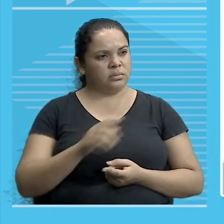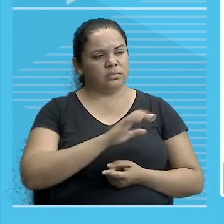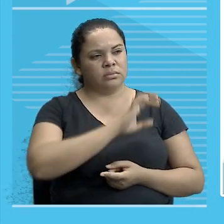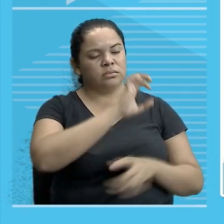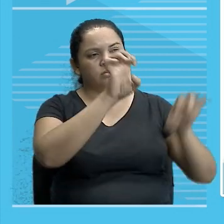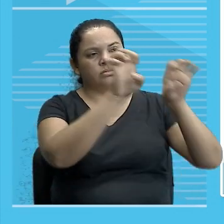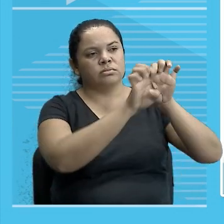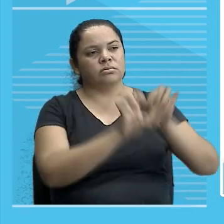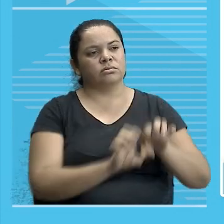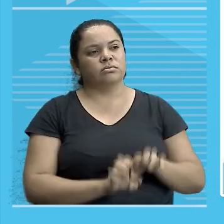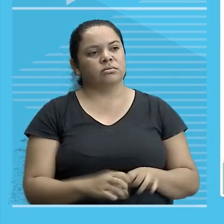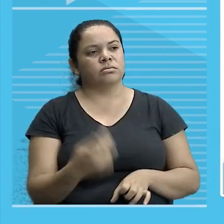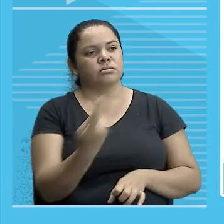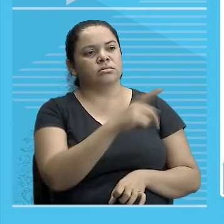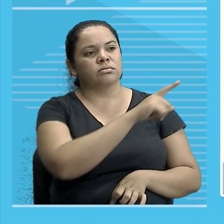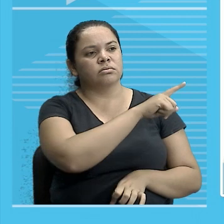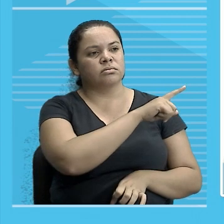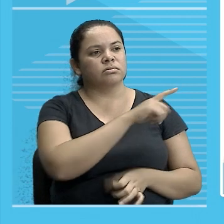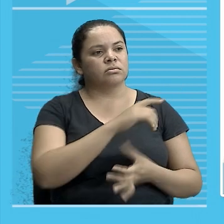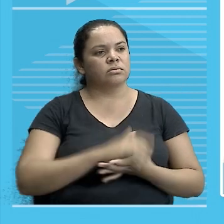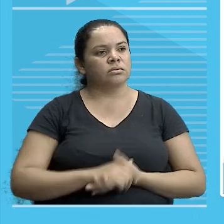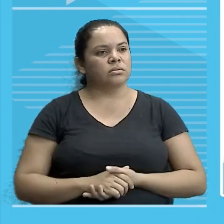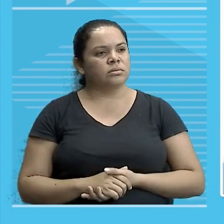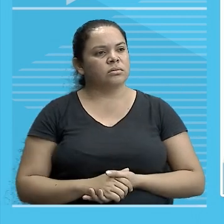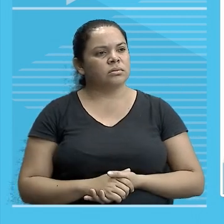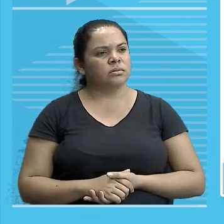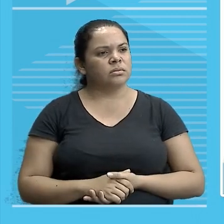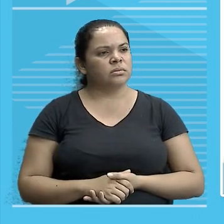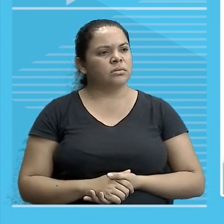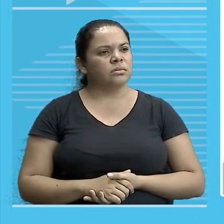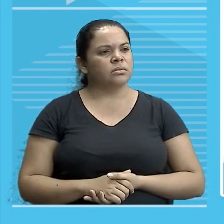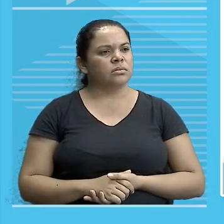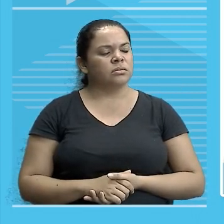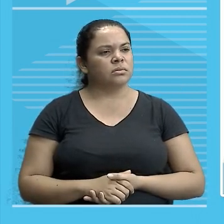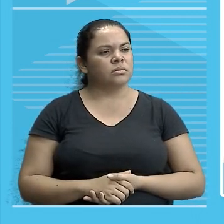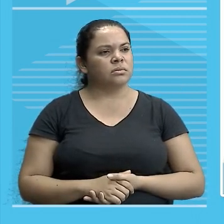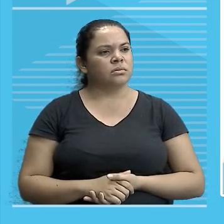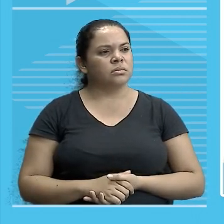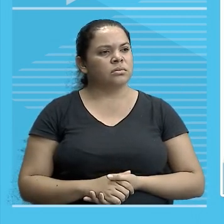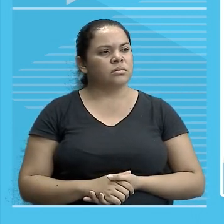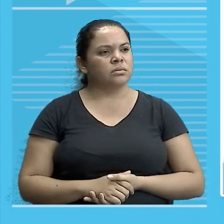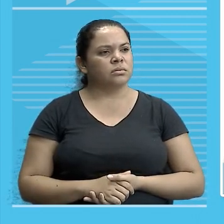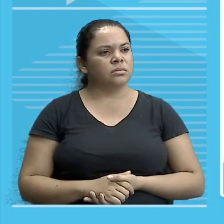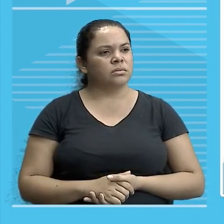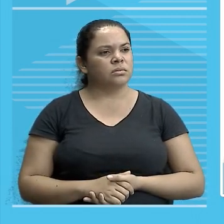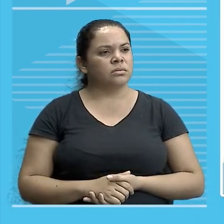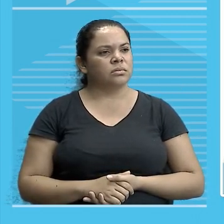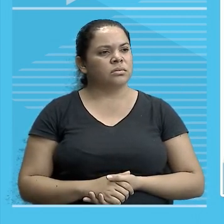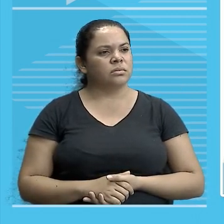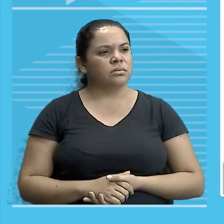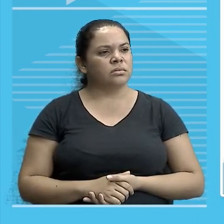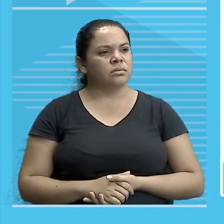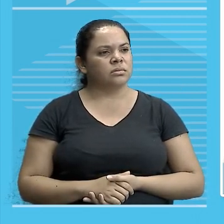tem sigmoide, reto e ânus.